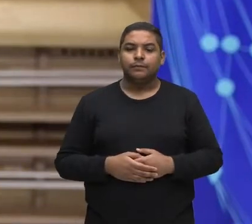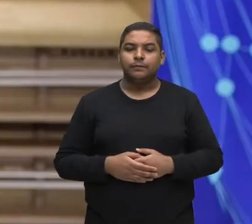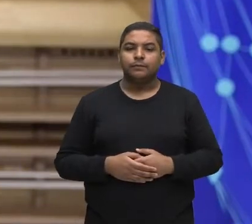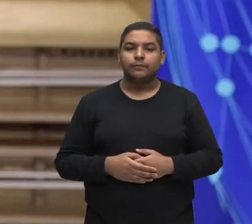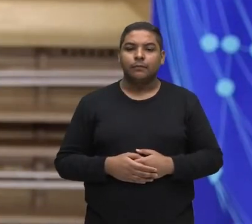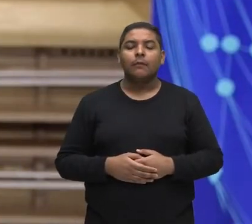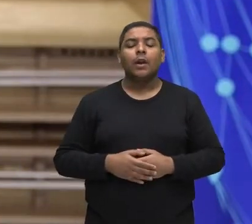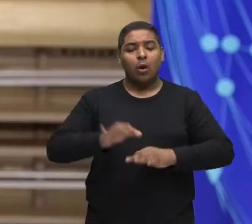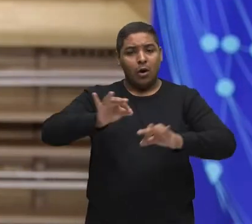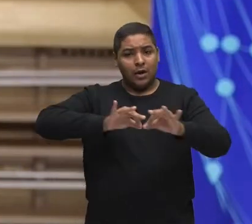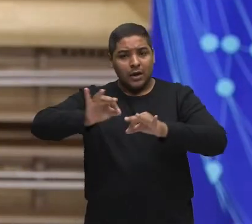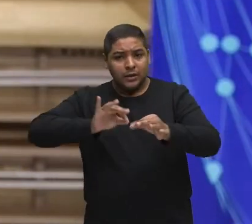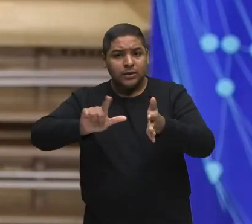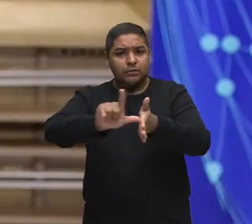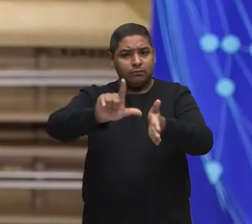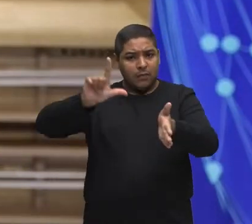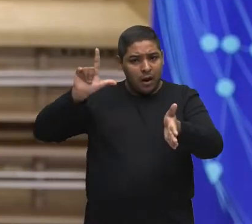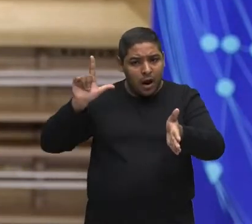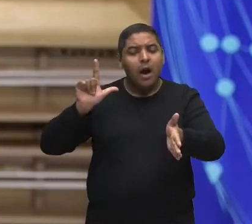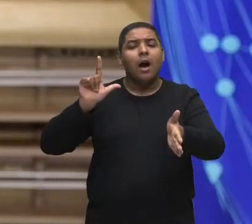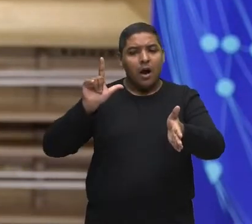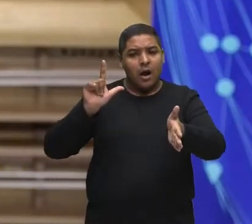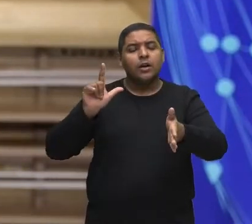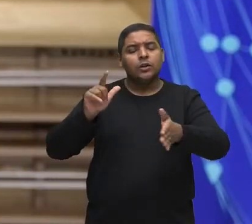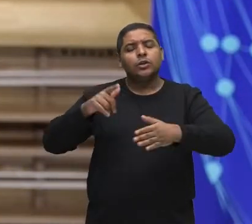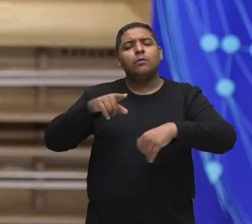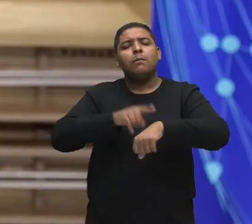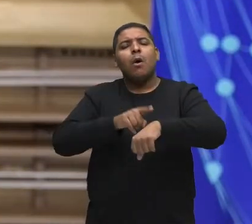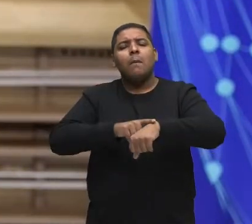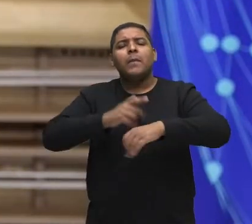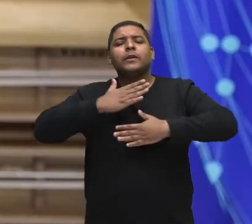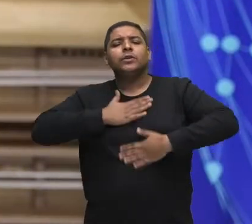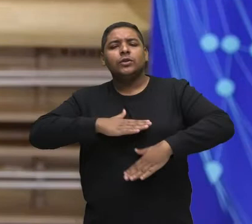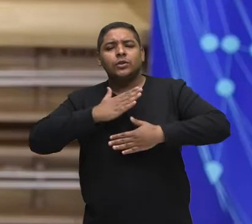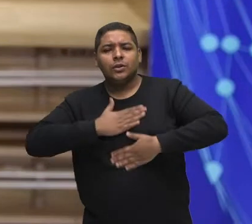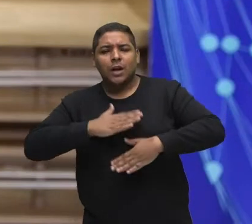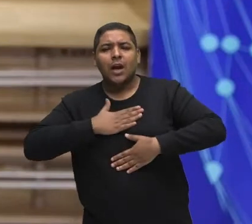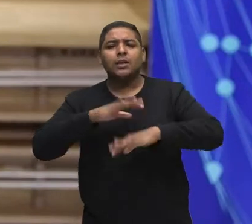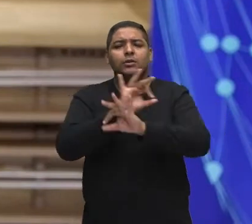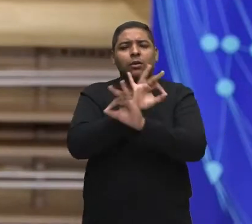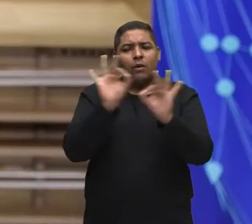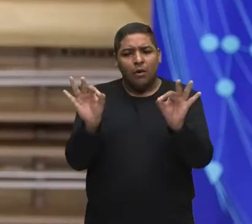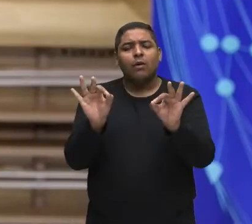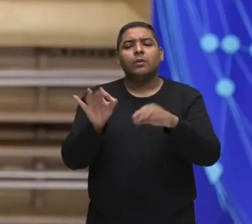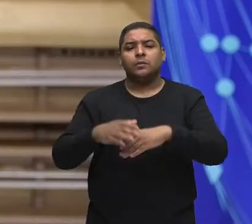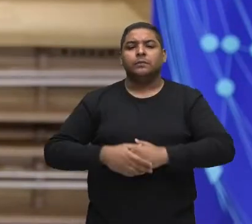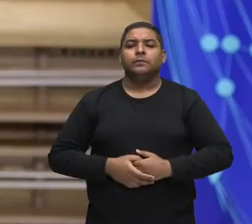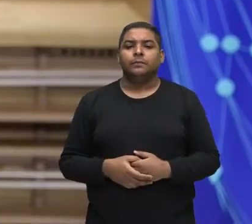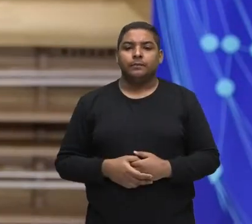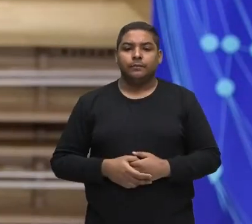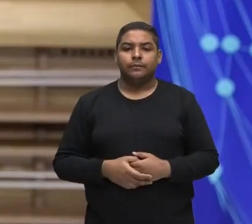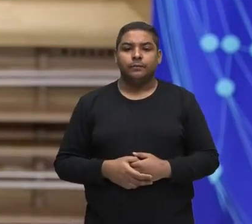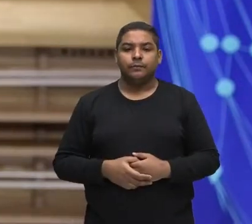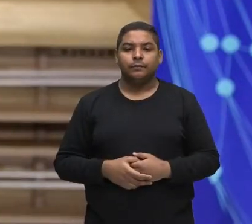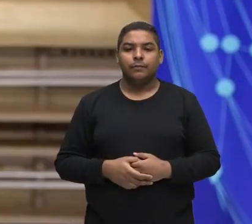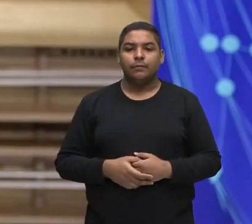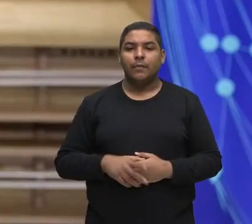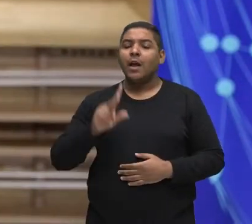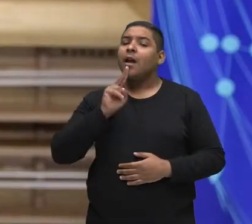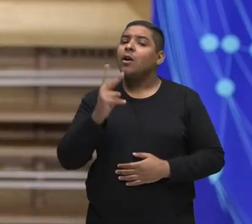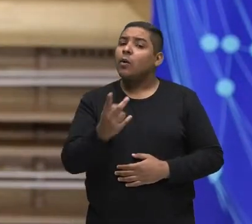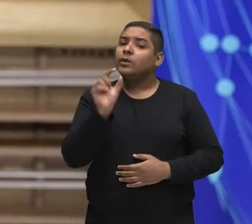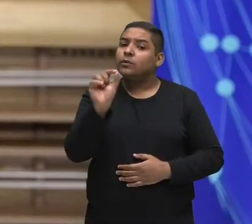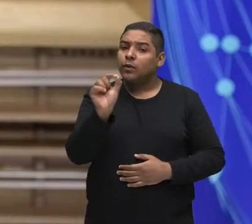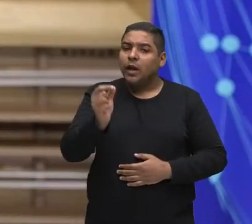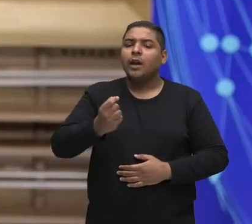planejando previamente, com certeza o momento de descanso vai ser usufruído da melhor maneira possível. Reconheça e valide